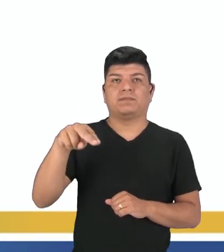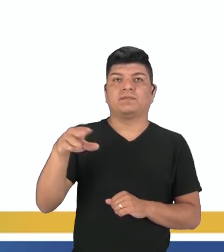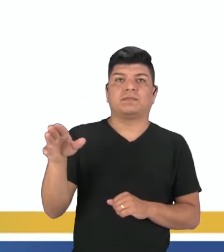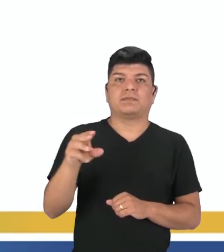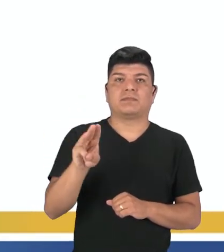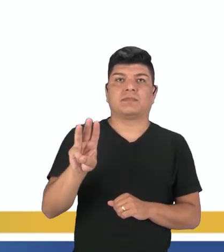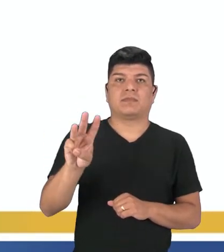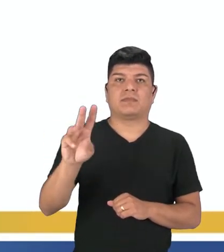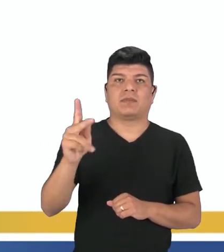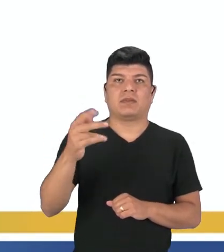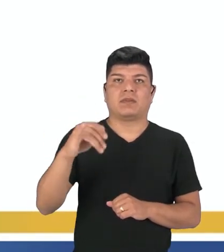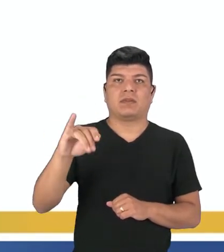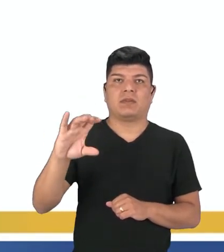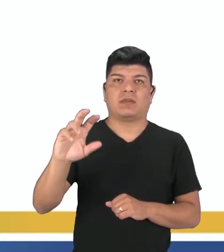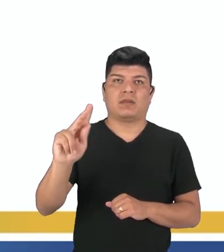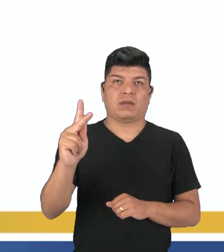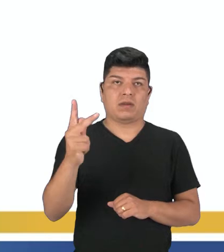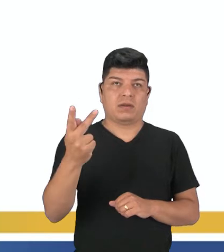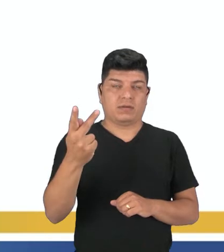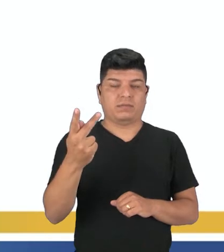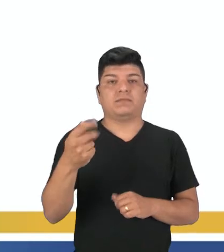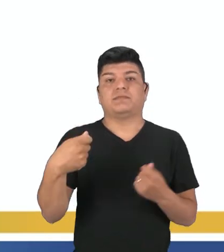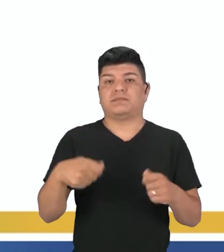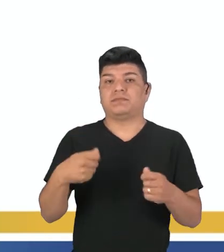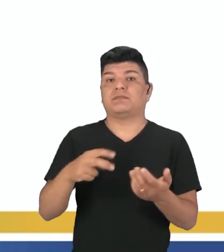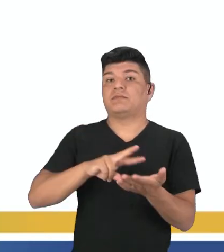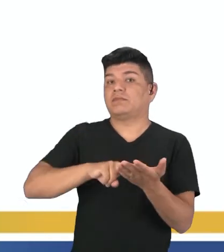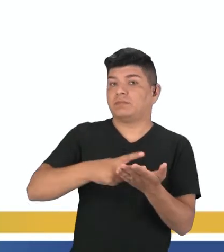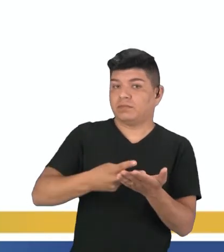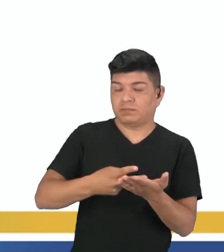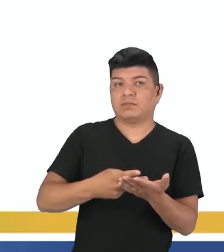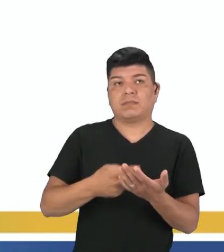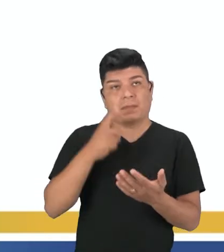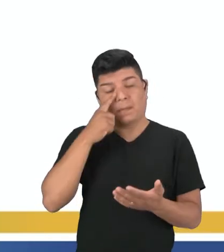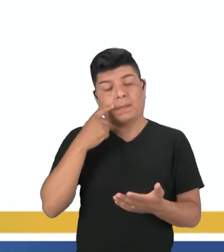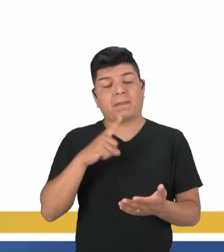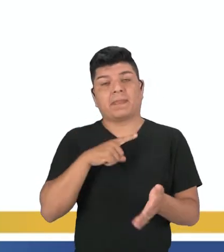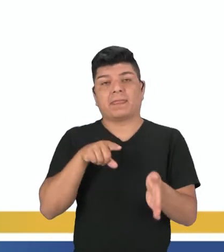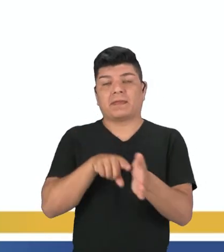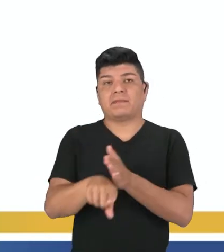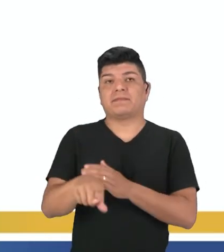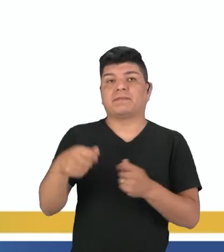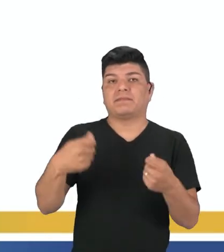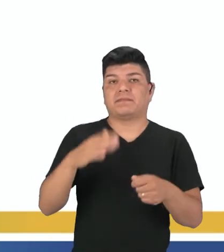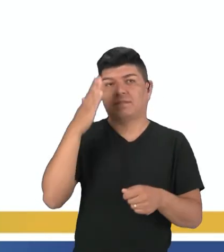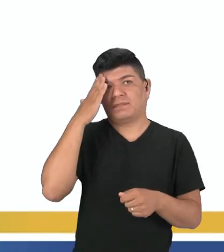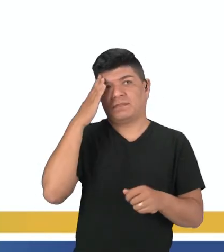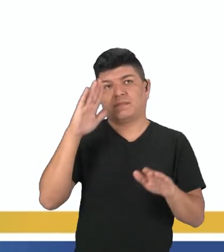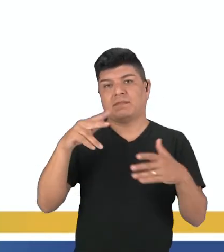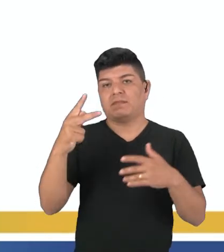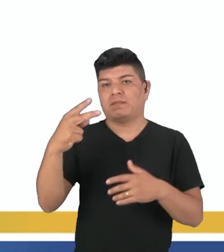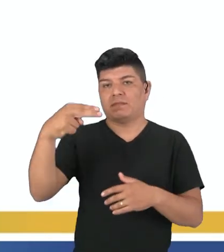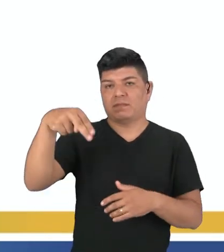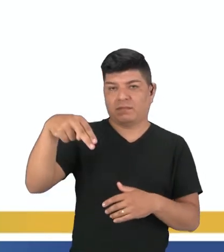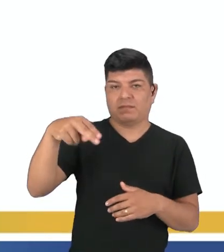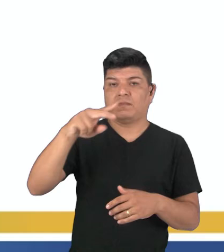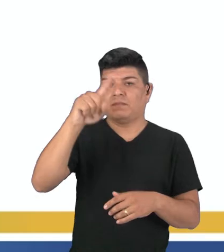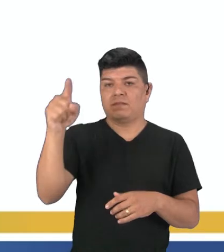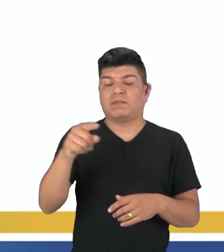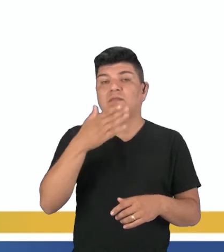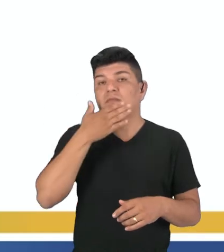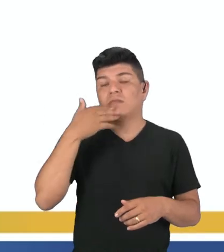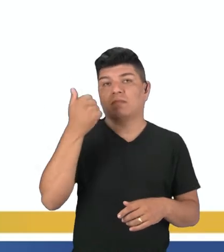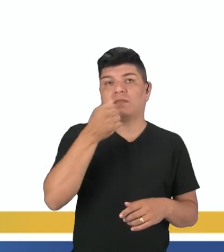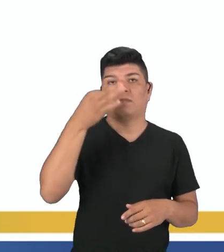porque vocês precisam saber para poder encaixar nas perguntas, tá? Então, aí tem as perguntas e vocês precisam saber qual é o pronome interrogativo que melhor